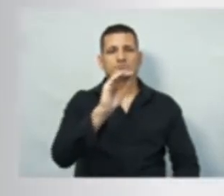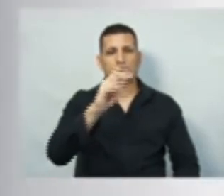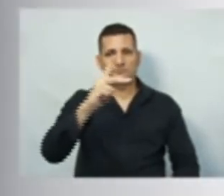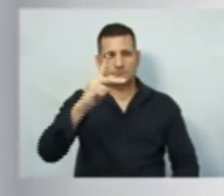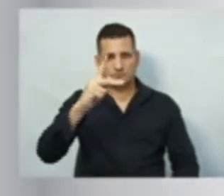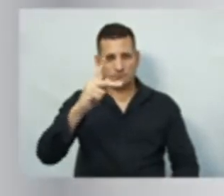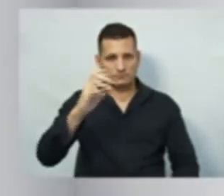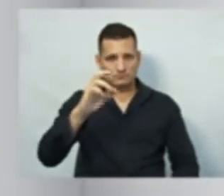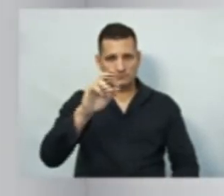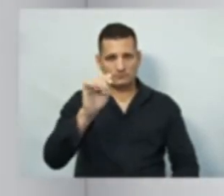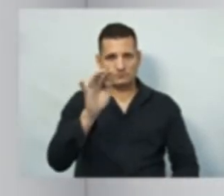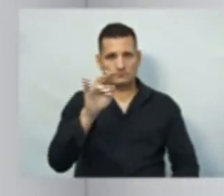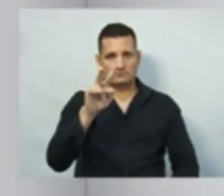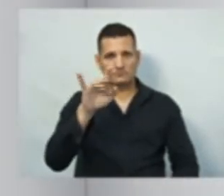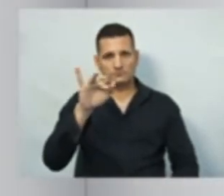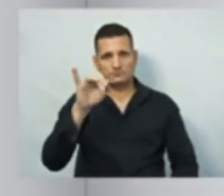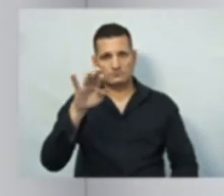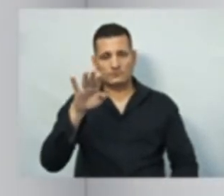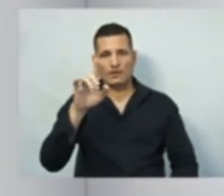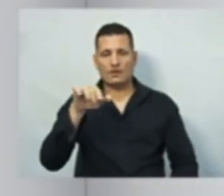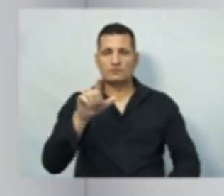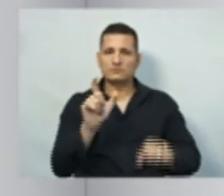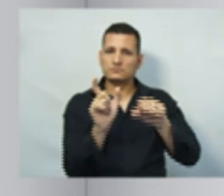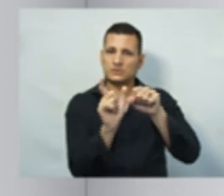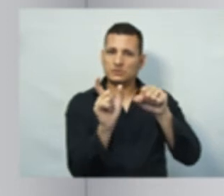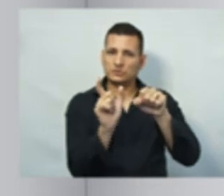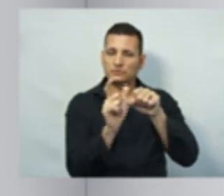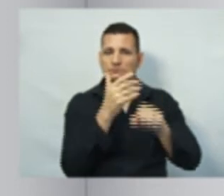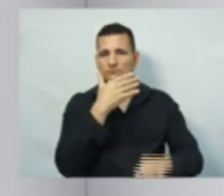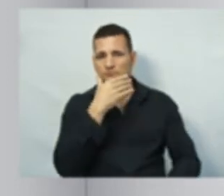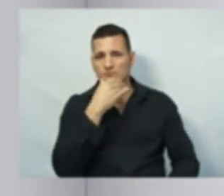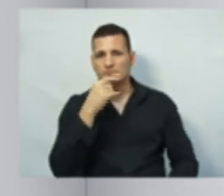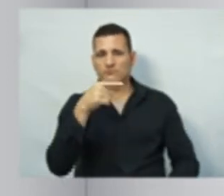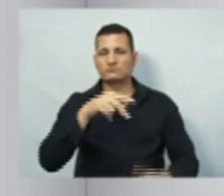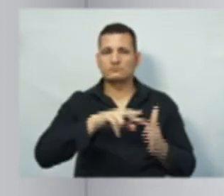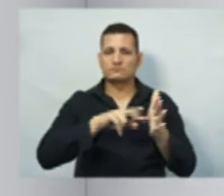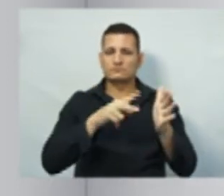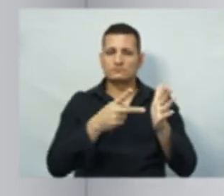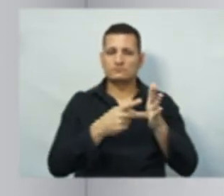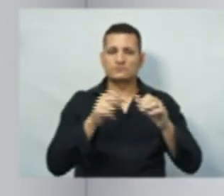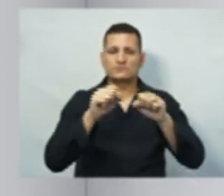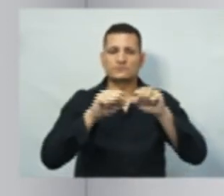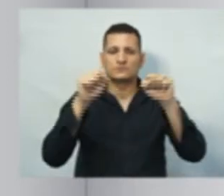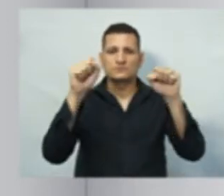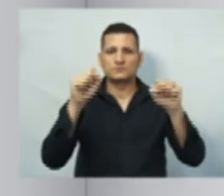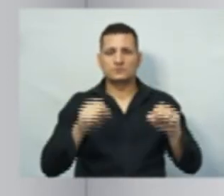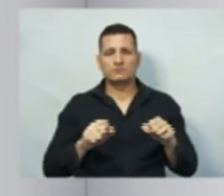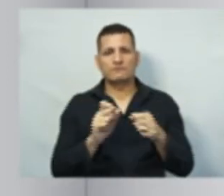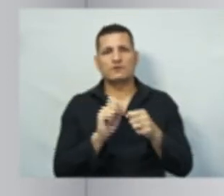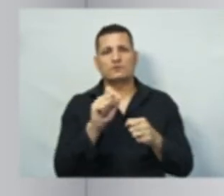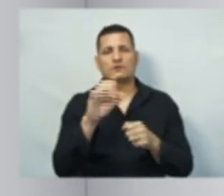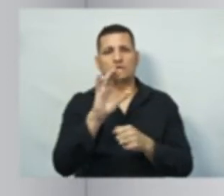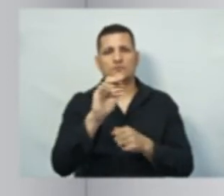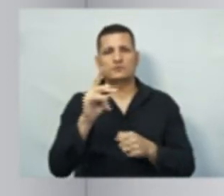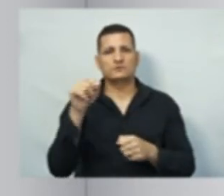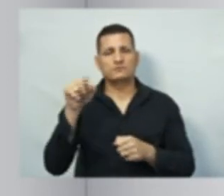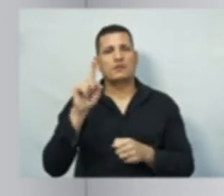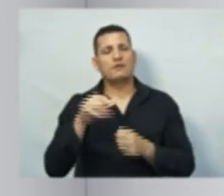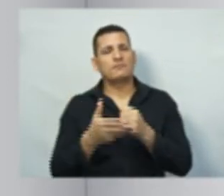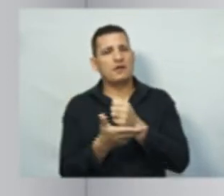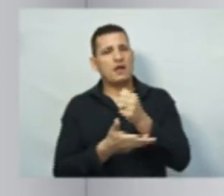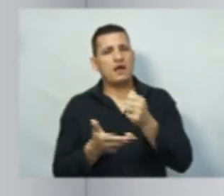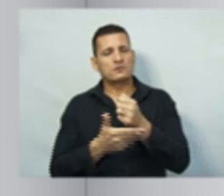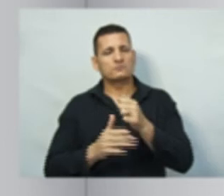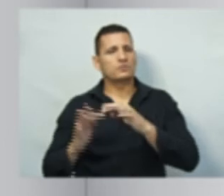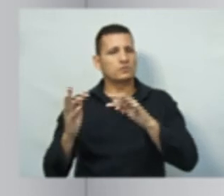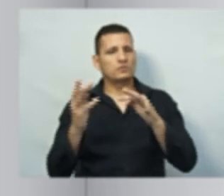Cooperativismo, substantivo masculino, que significa sistema econômico que faz das cooperativas a base de todas as atividades